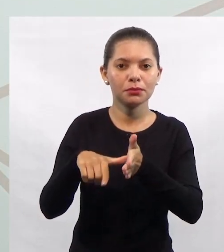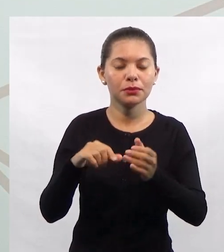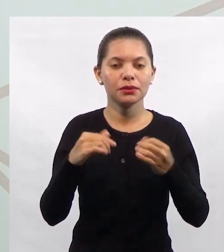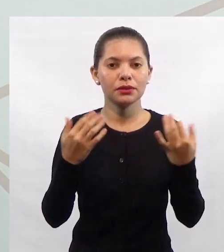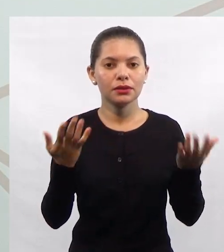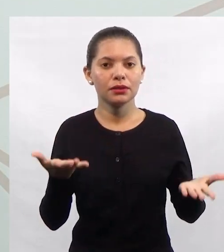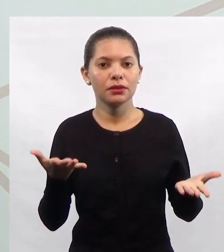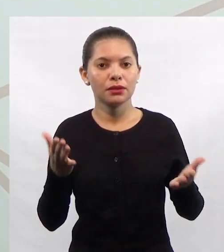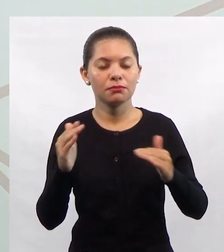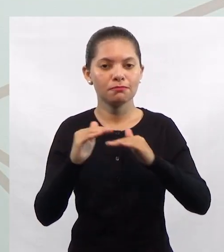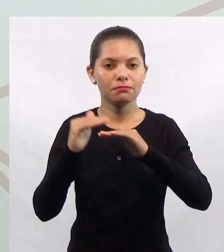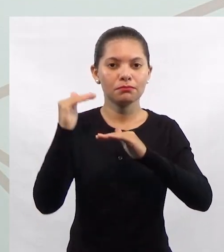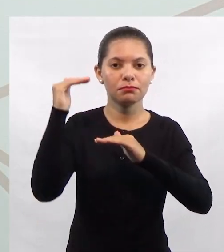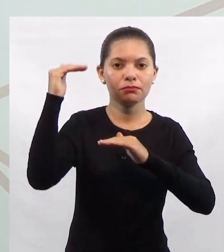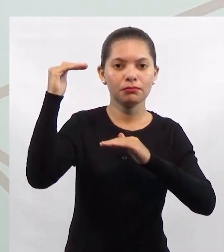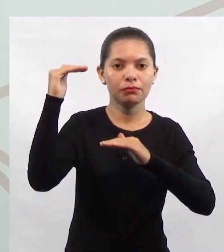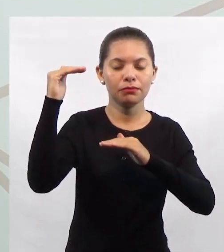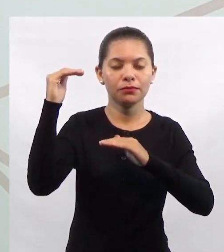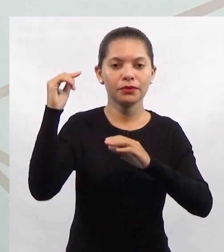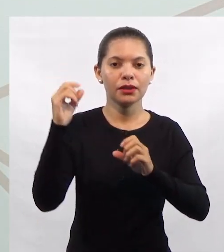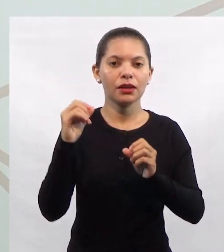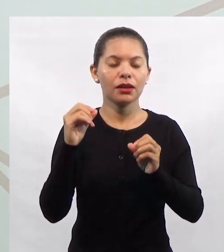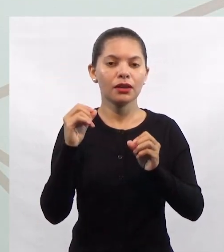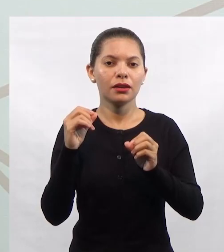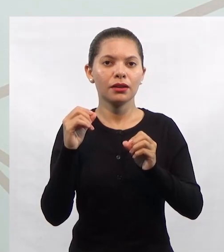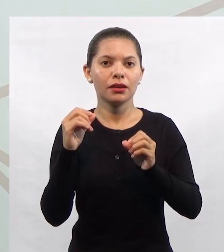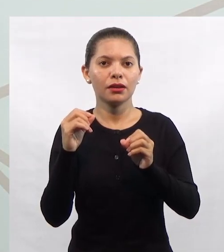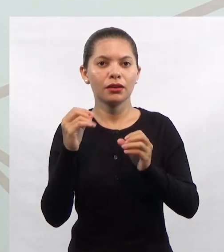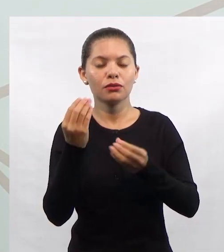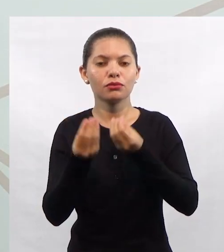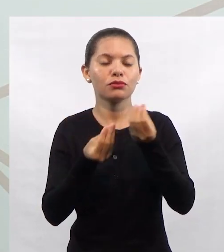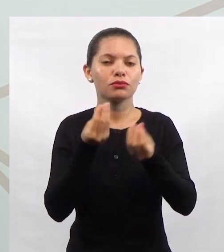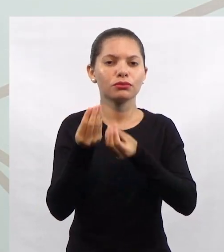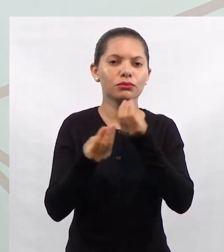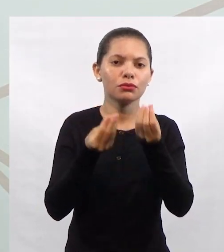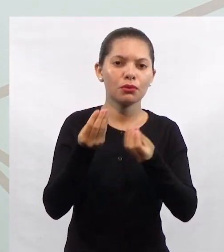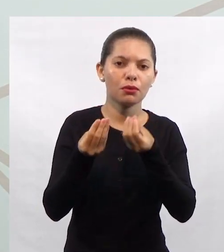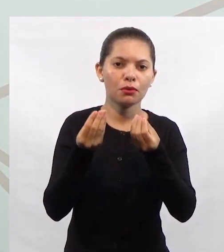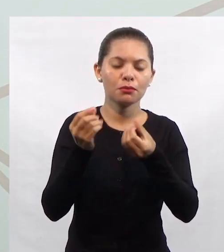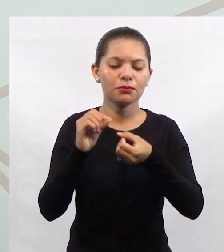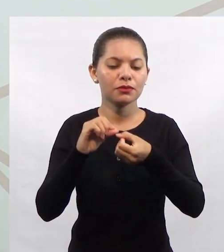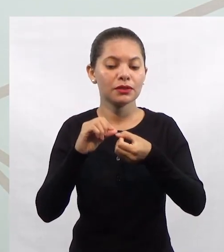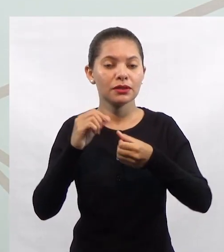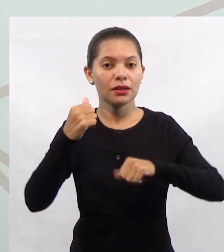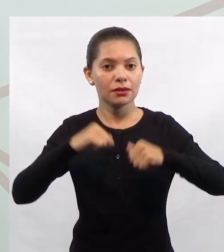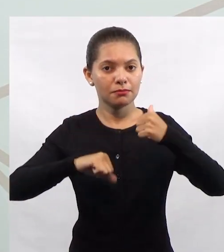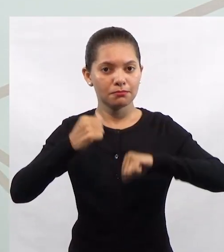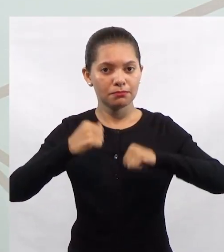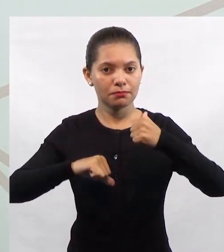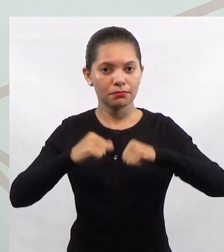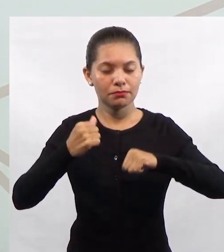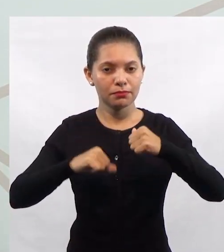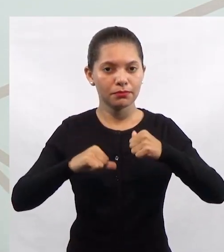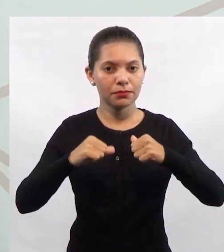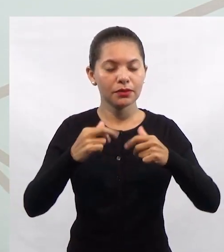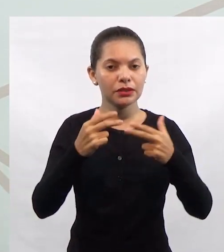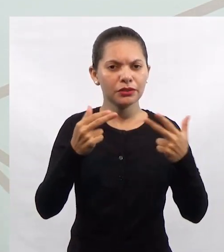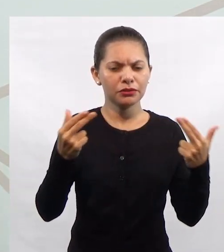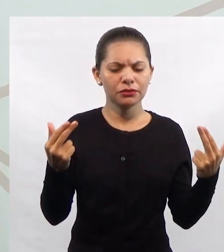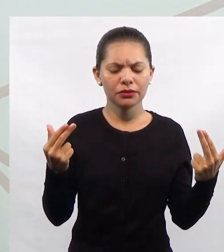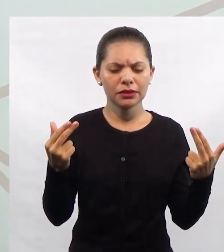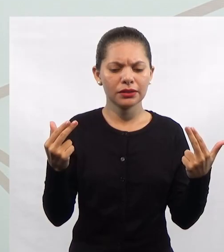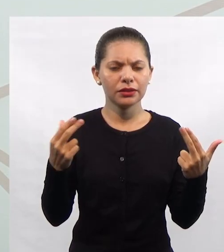Então, quando elas estiverem maiores. Prevendo, inclusive, formas de realizar os exames. E